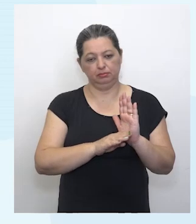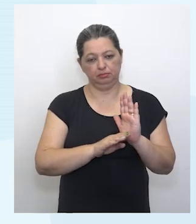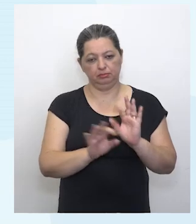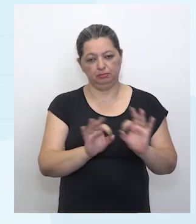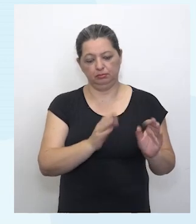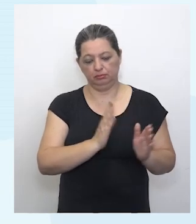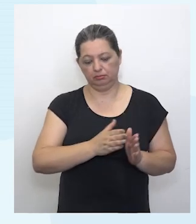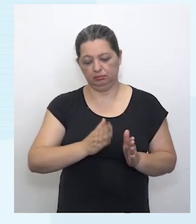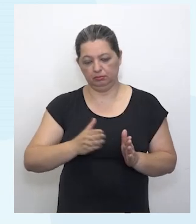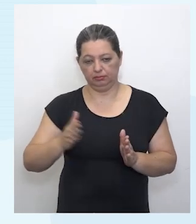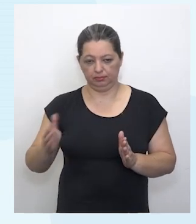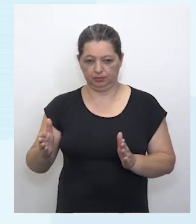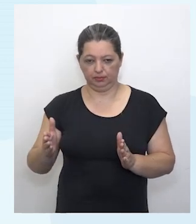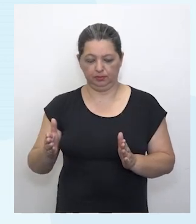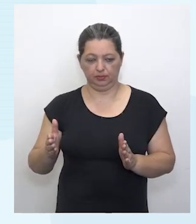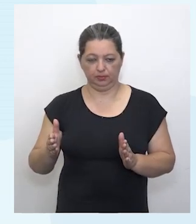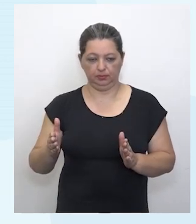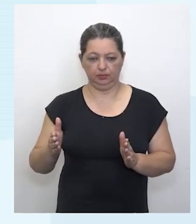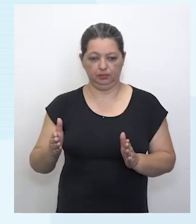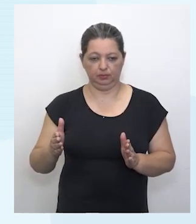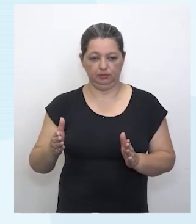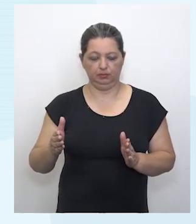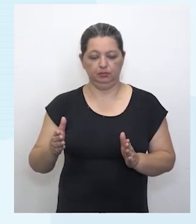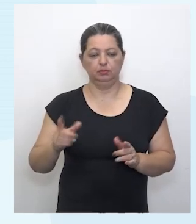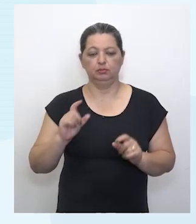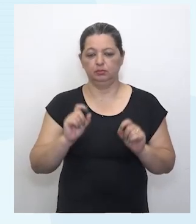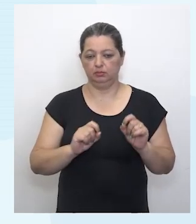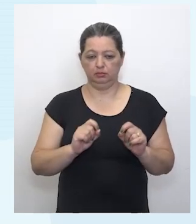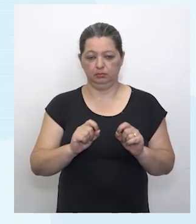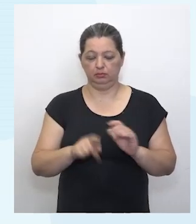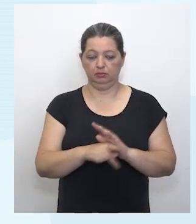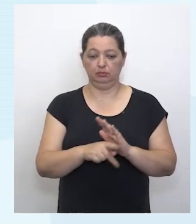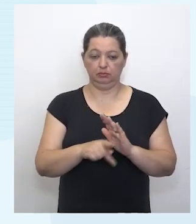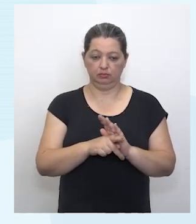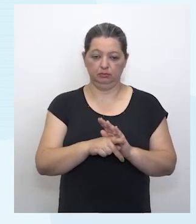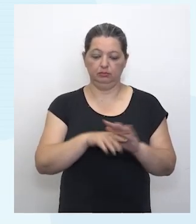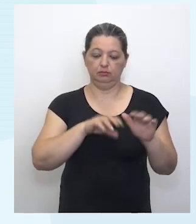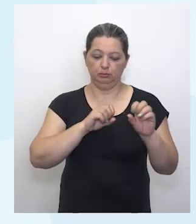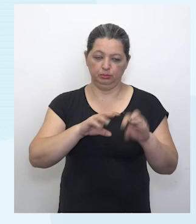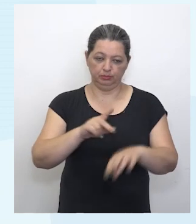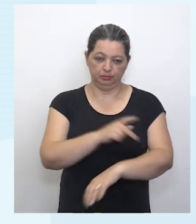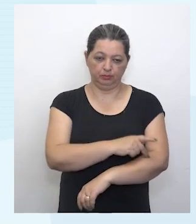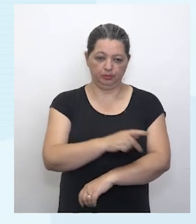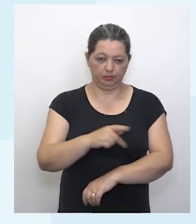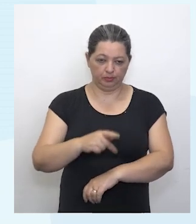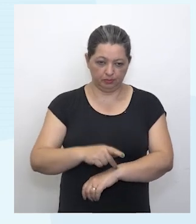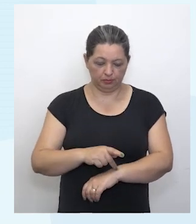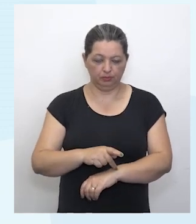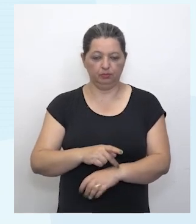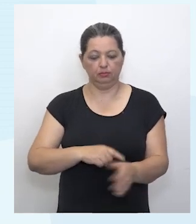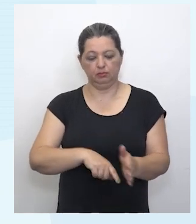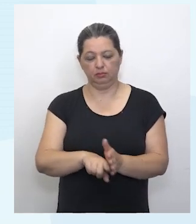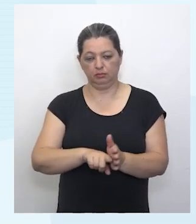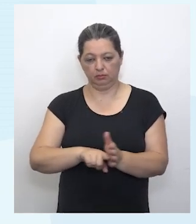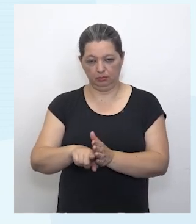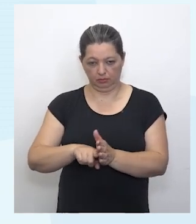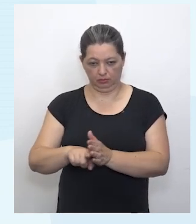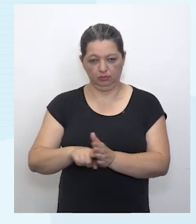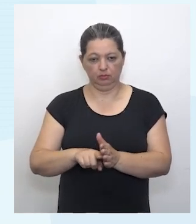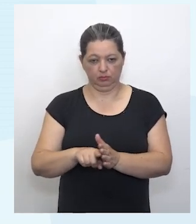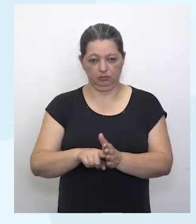organizado, garantindo, assim, os princípios pedagógicos, como levantamento do conhecimento